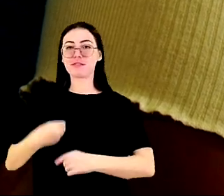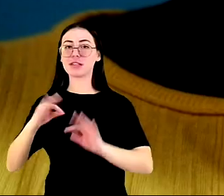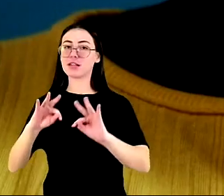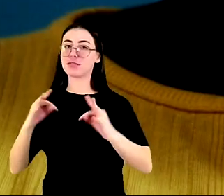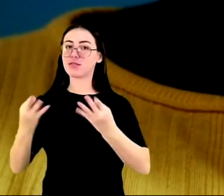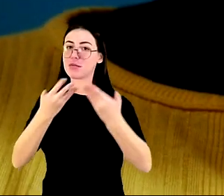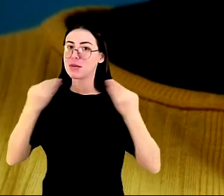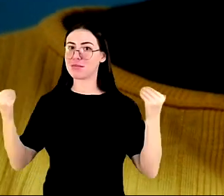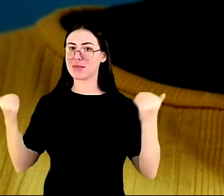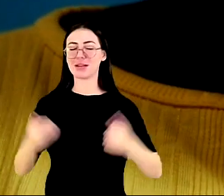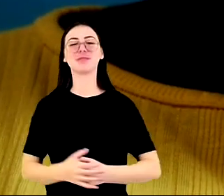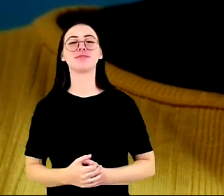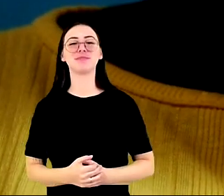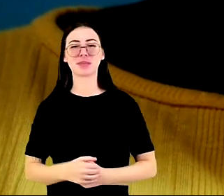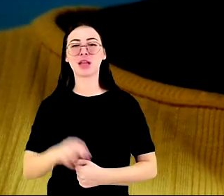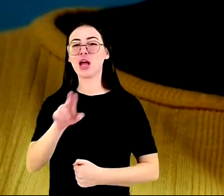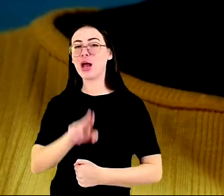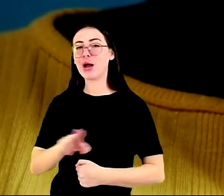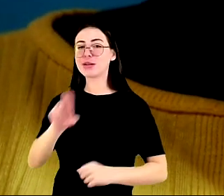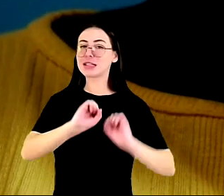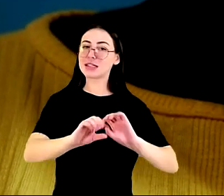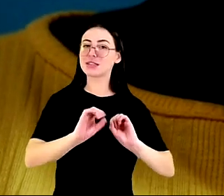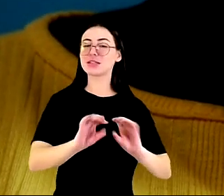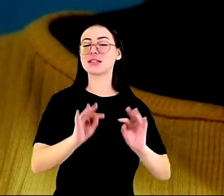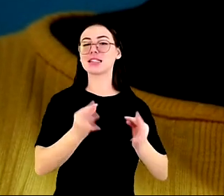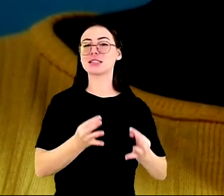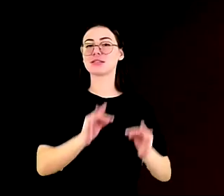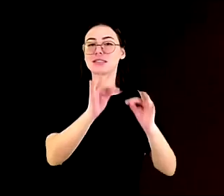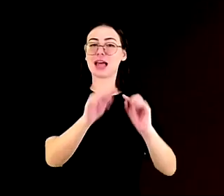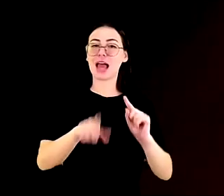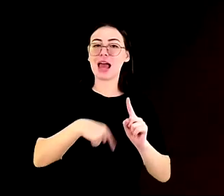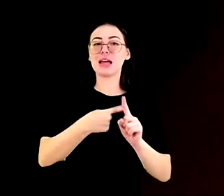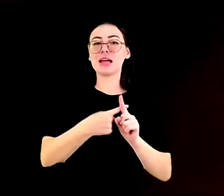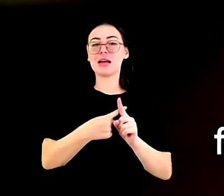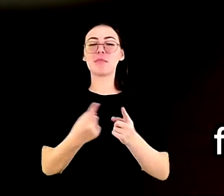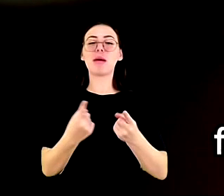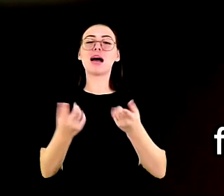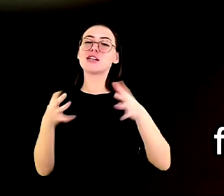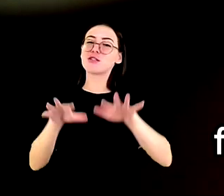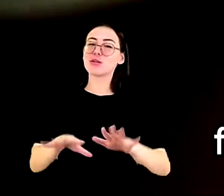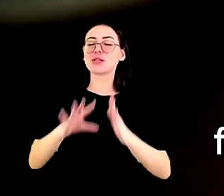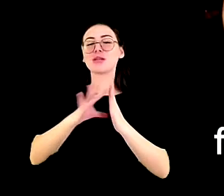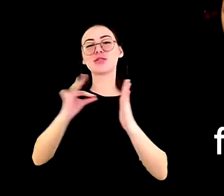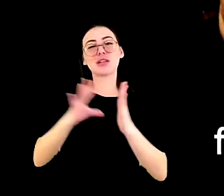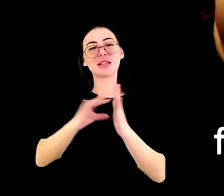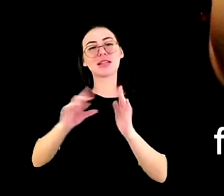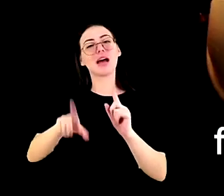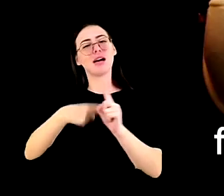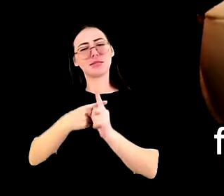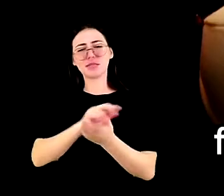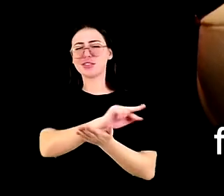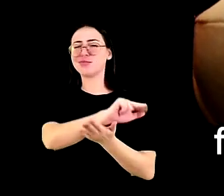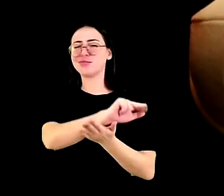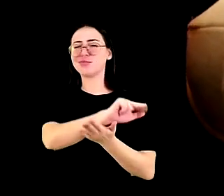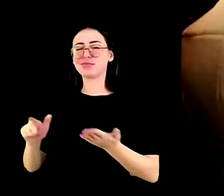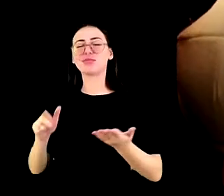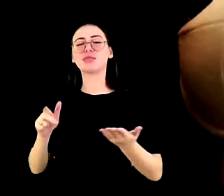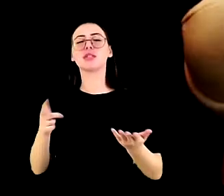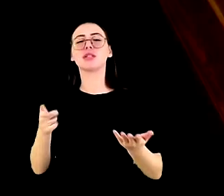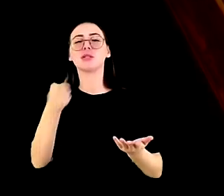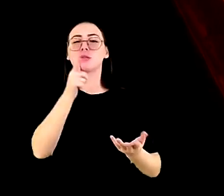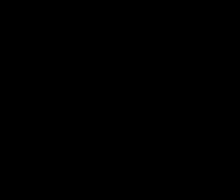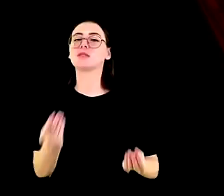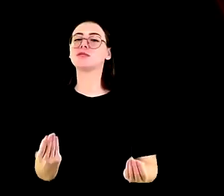Através da educação tech, inclusão digital, diversidade, impacto social, a SoulCode faz a ponte para as milhares de vagas abertas no